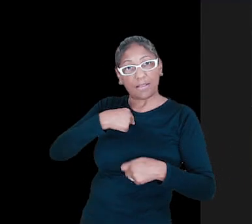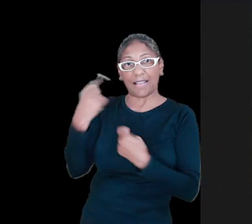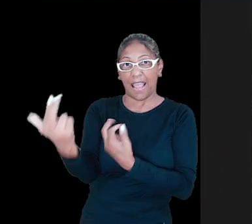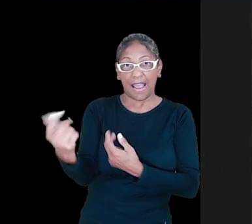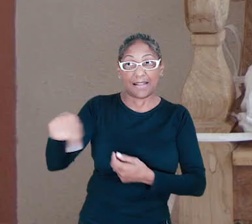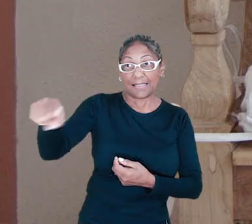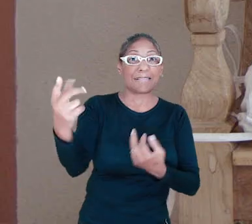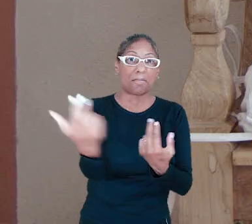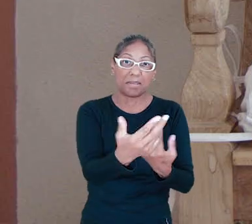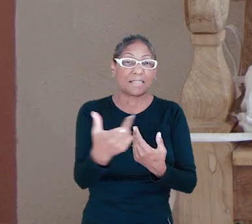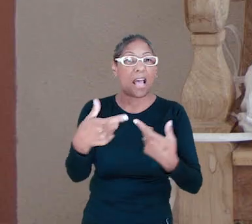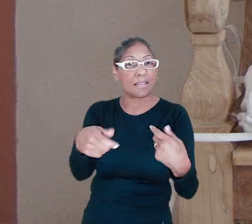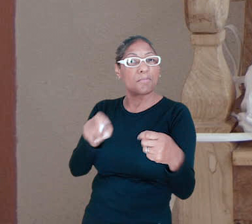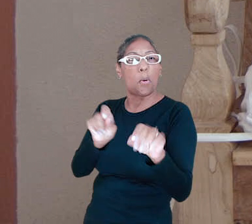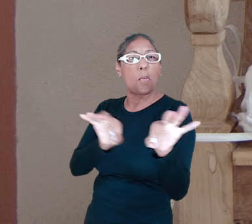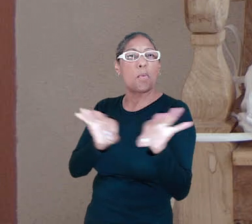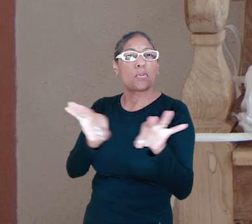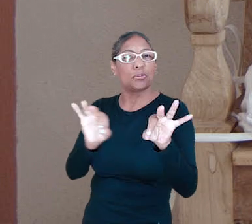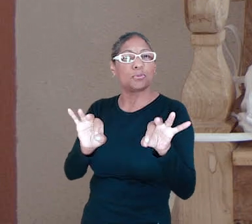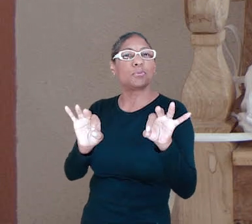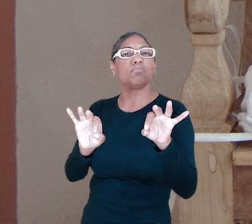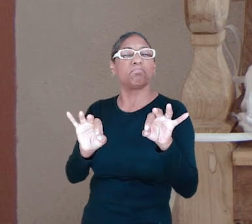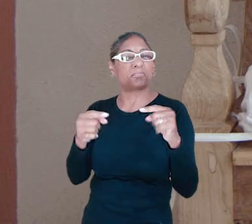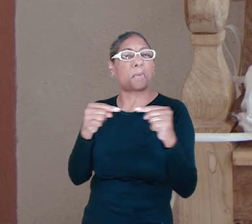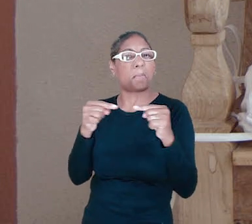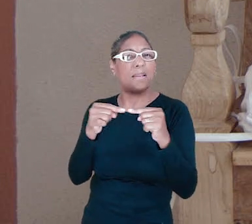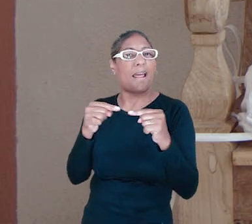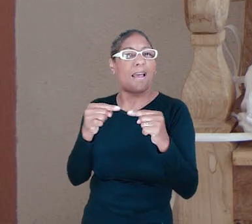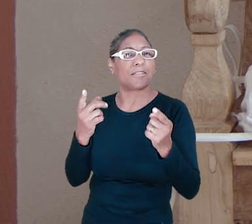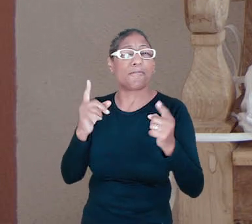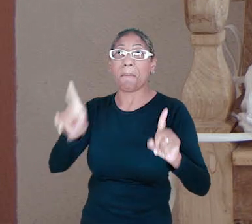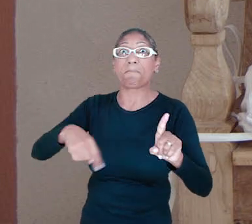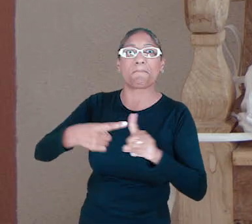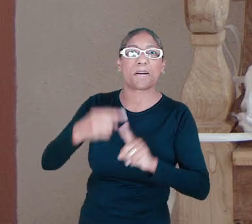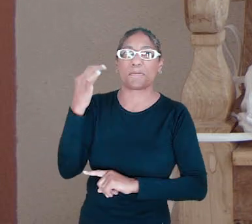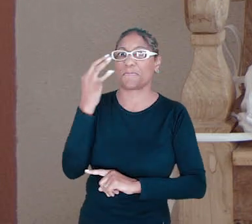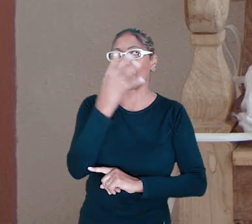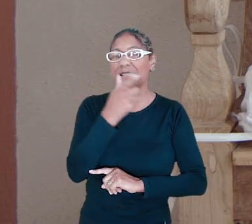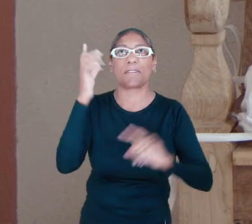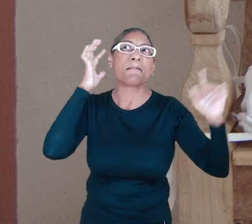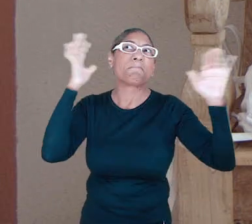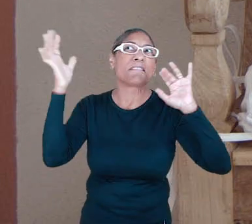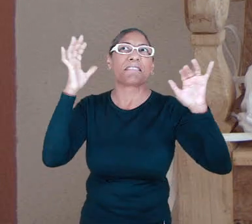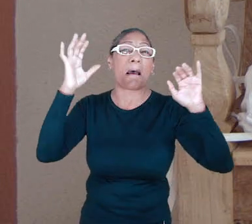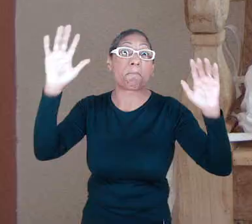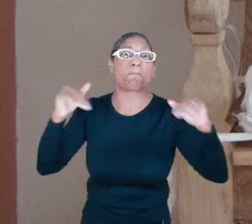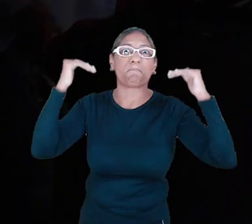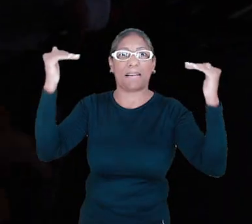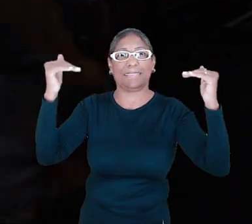como todo mundo, se adaptou e fez um projeto que foi tão ou mais bonito do que a gente